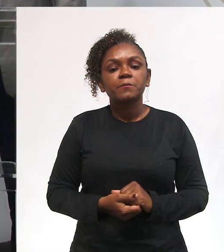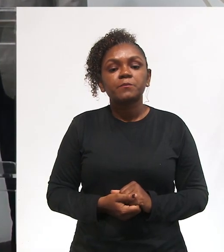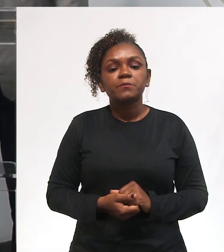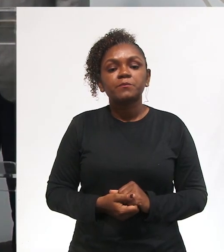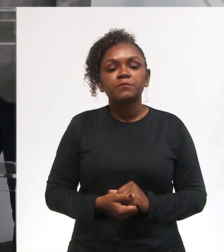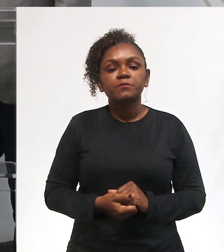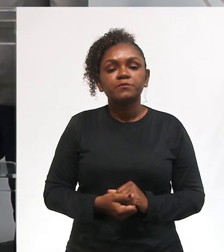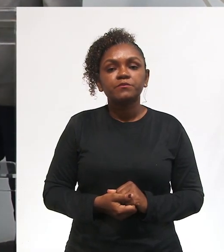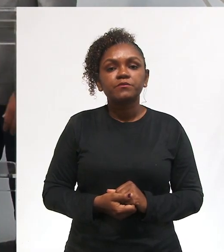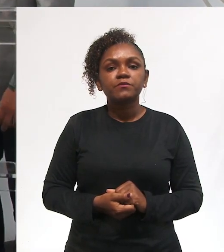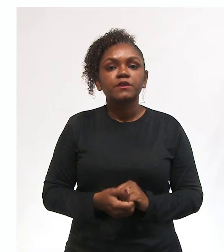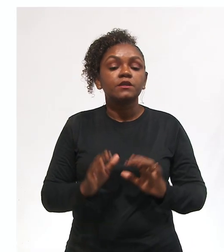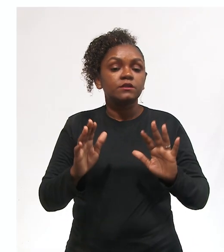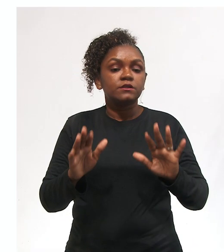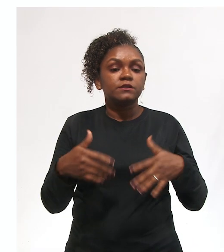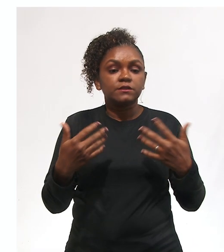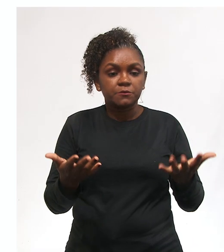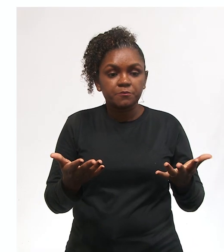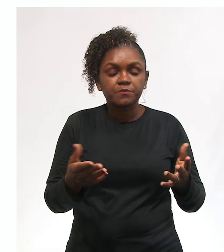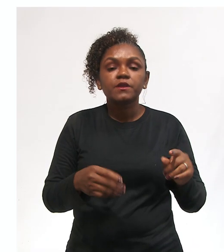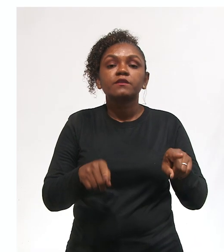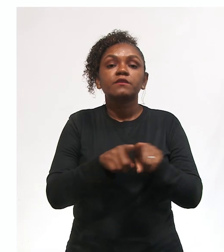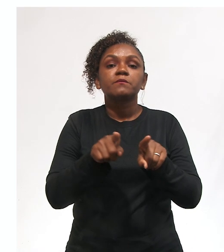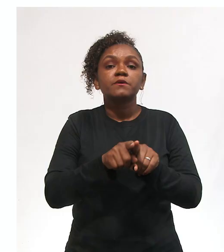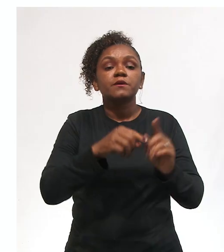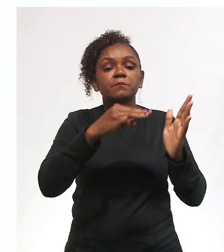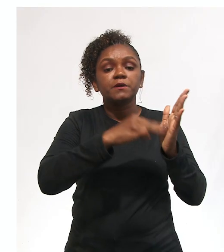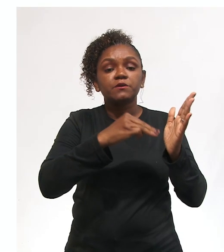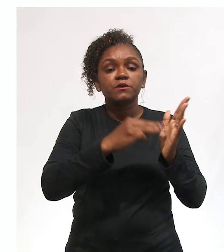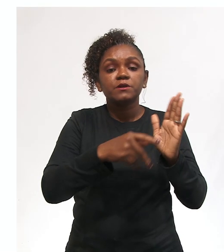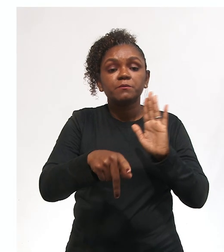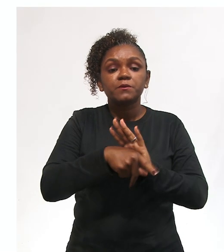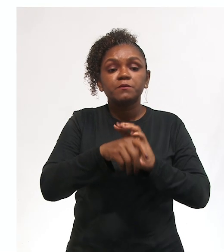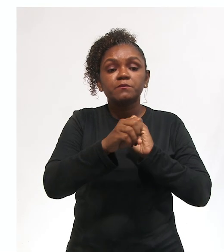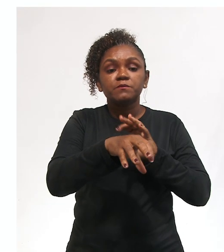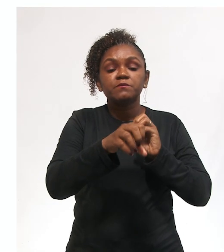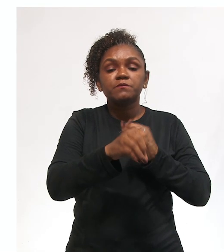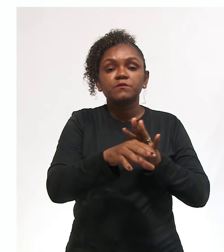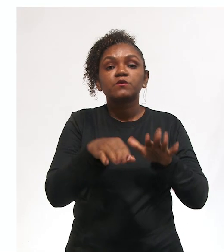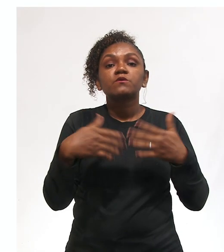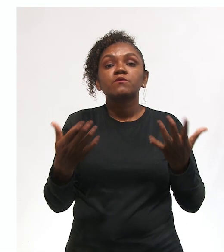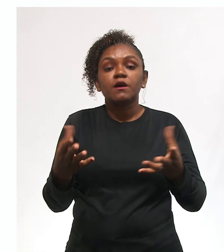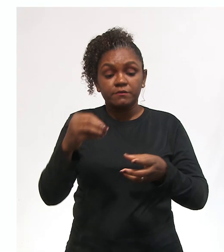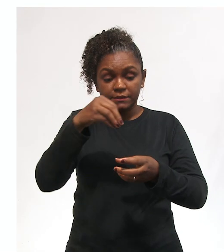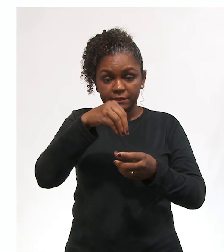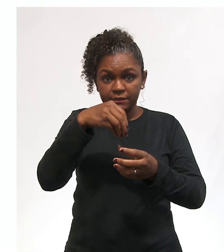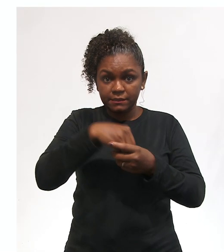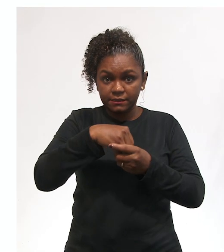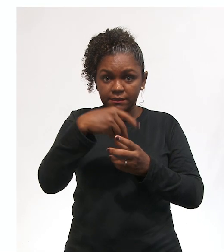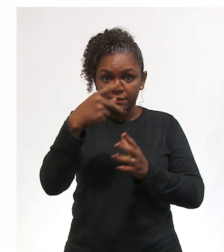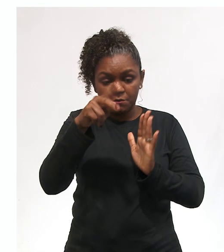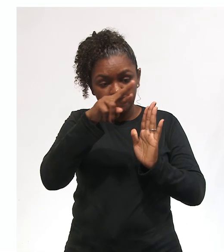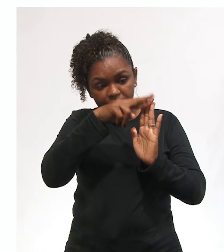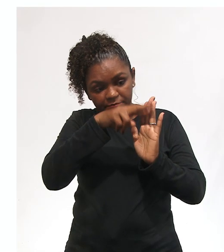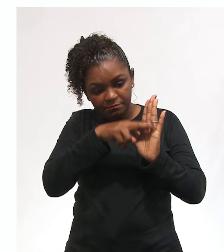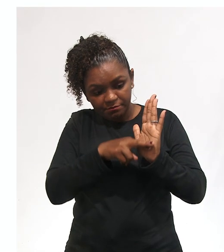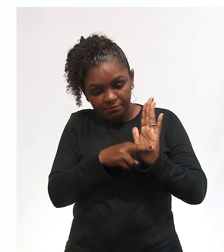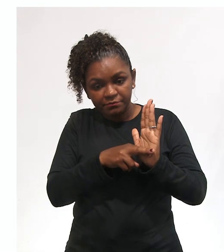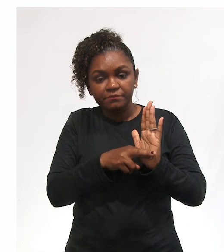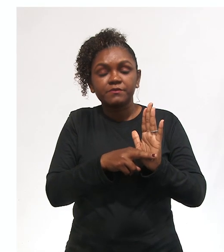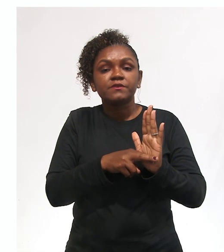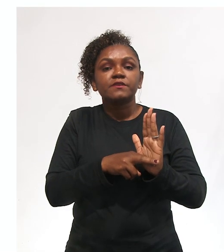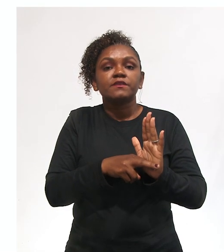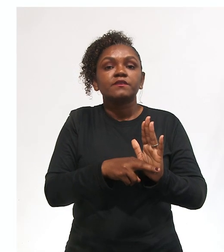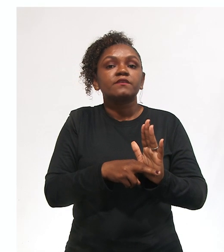ok? E aí, pessoal, quais eram as metodologias de ensino, né? Então, dentro do seu plano de aula, lembra, a gente falou da didática, recapitulando aqui, a gente